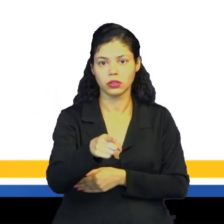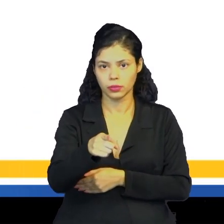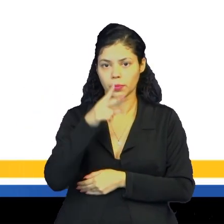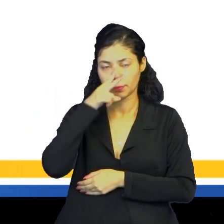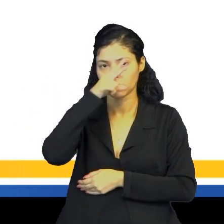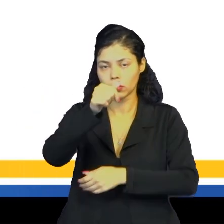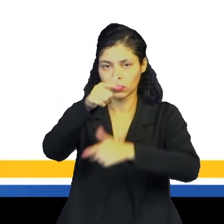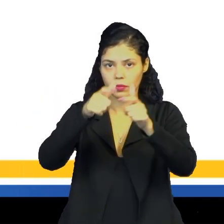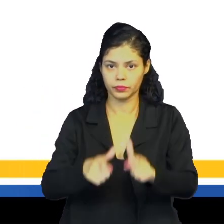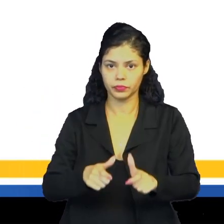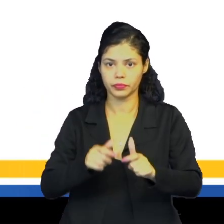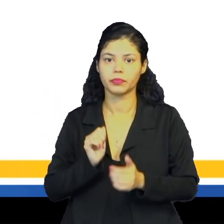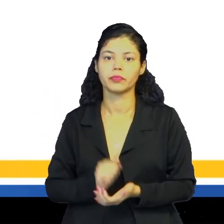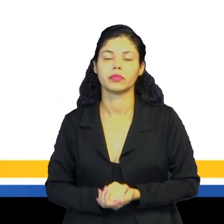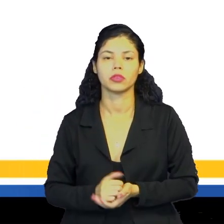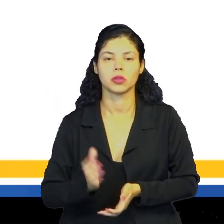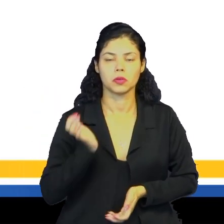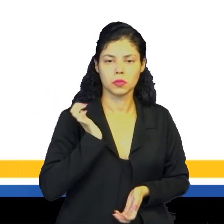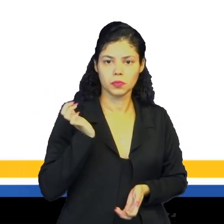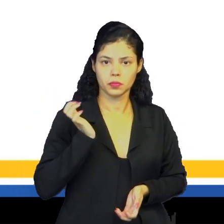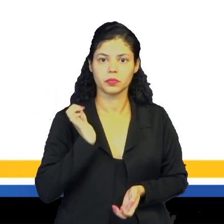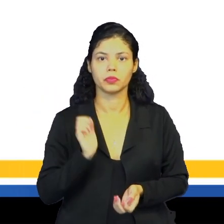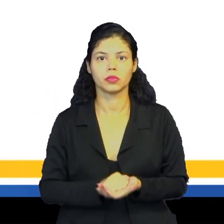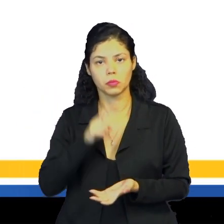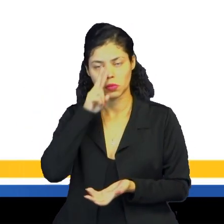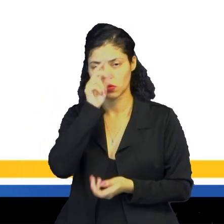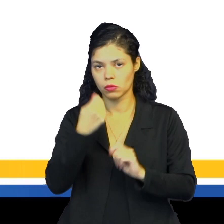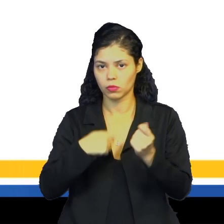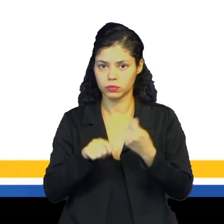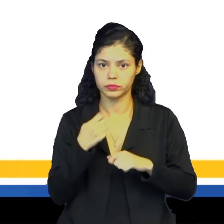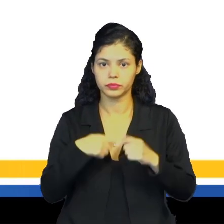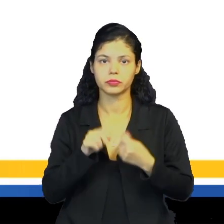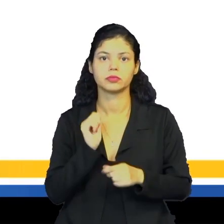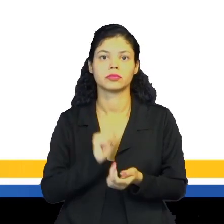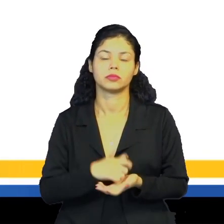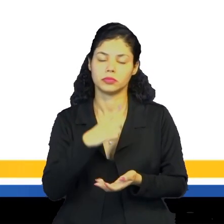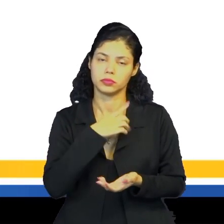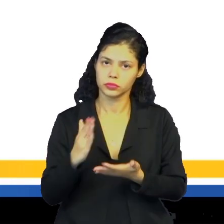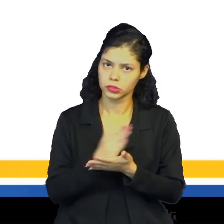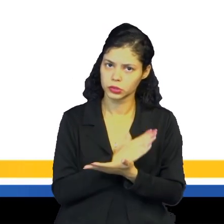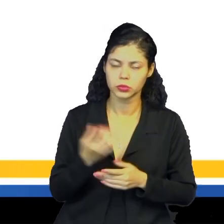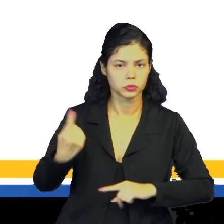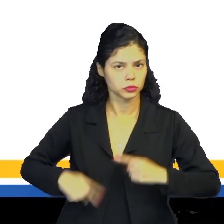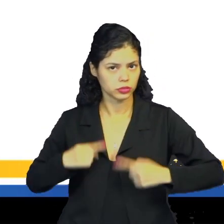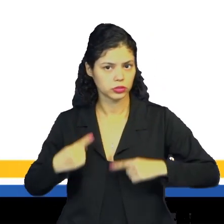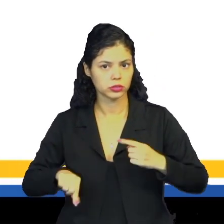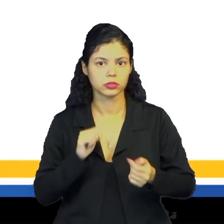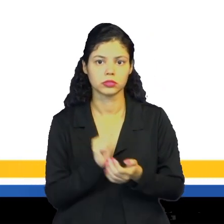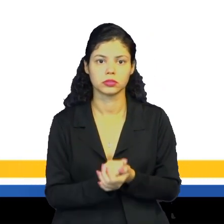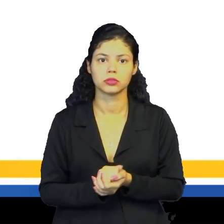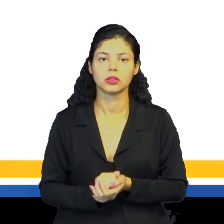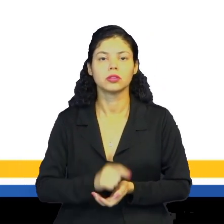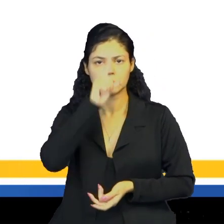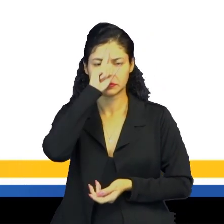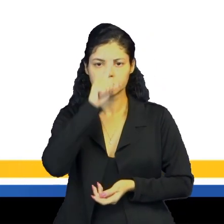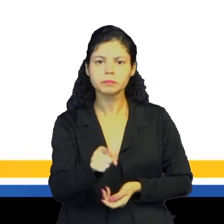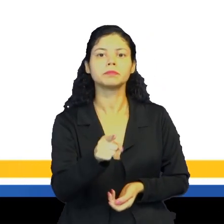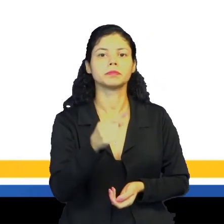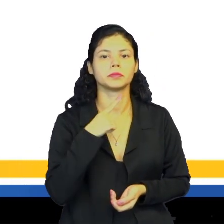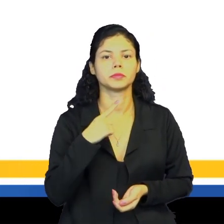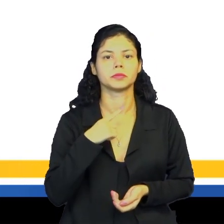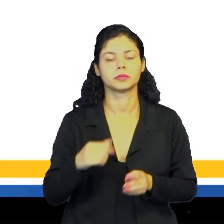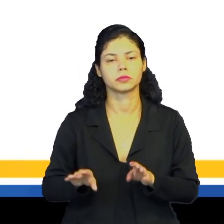local. Geralmente, um fazendeiro rico que usava seu poder econômico para obter algum poder político. O coronel, ele coagia